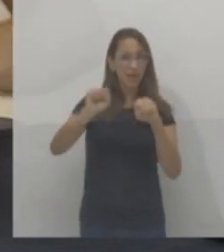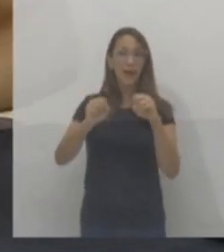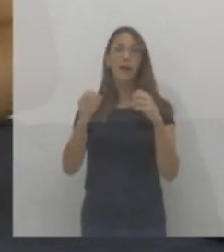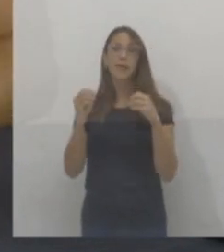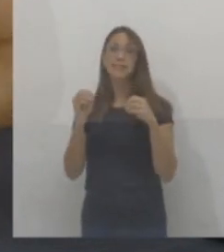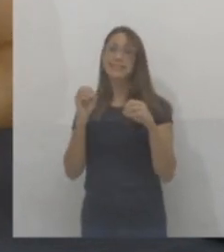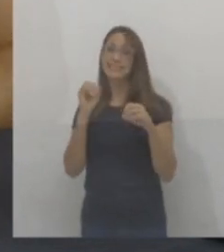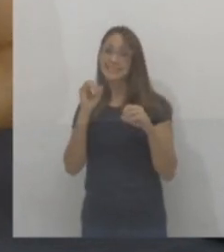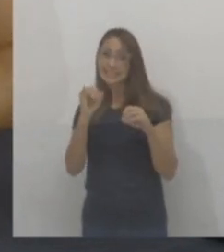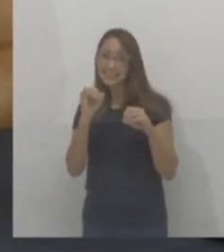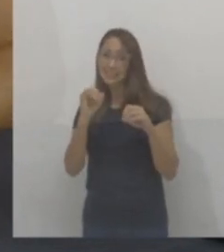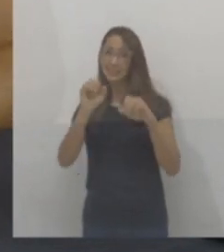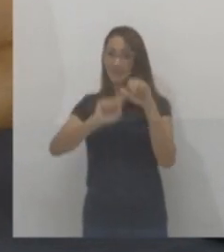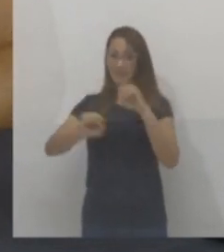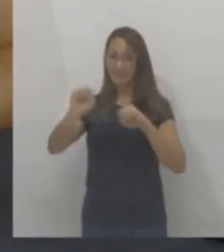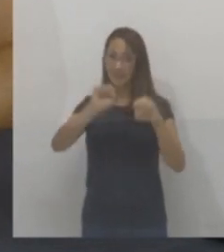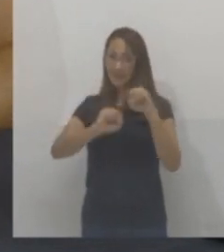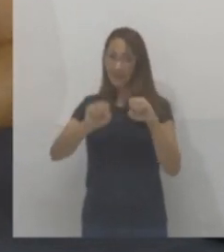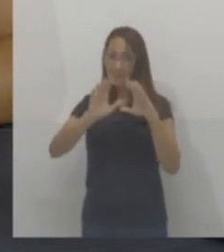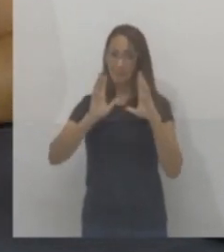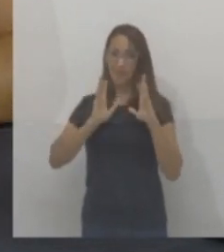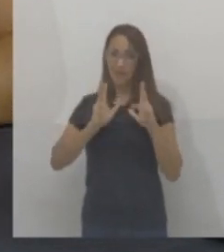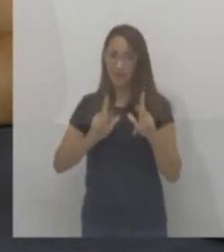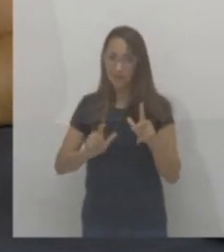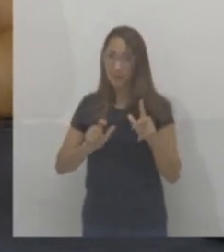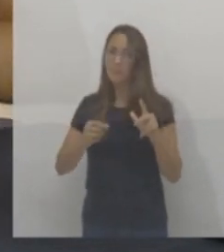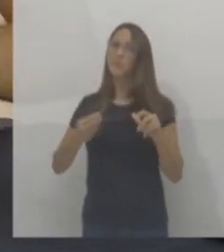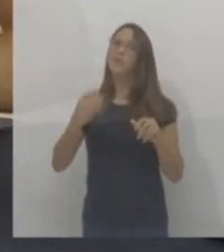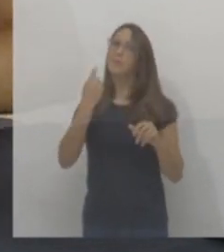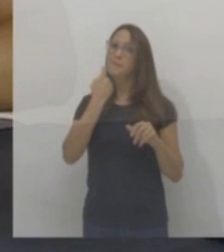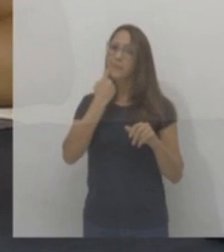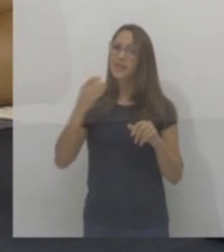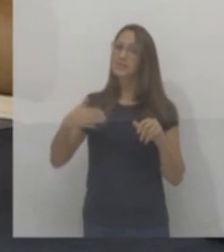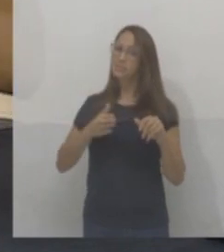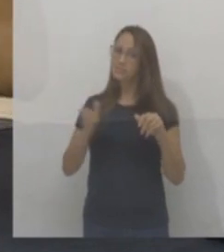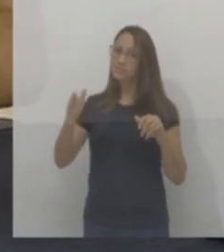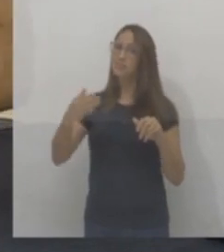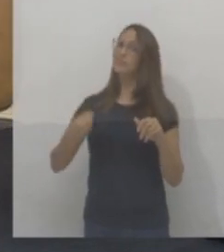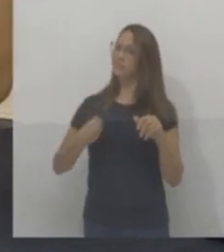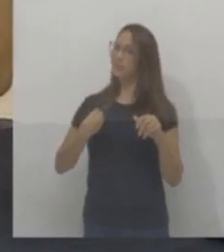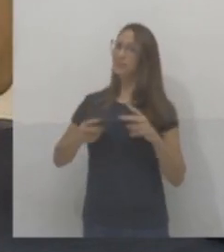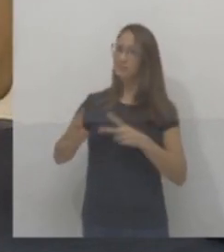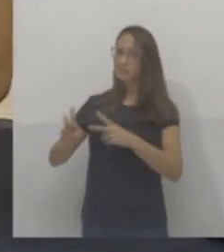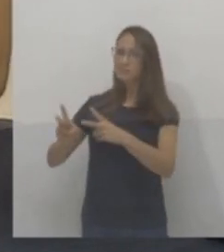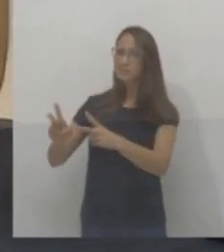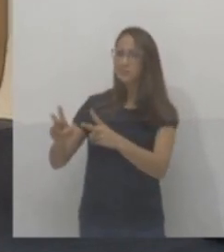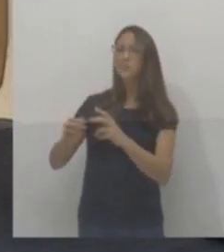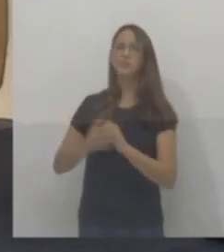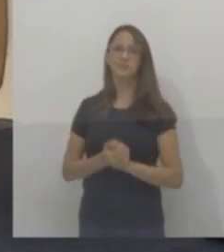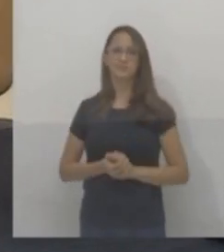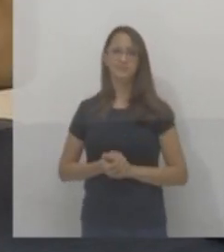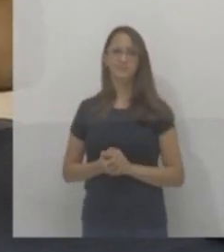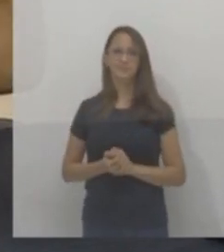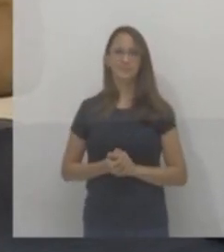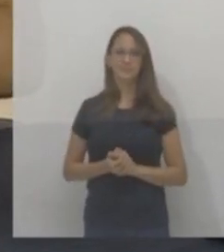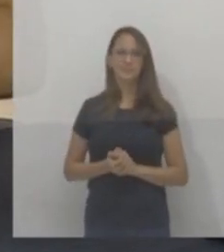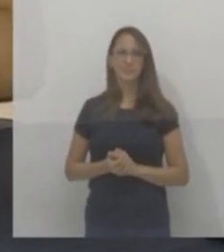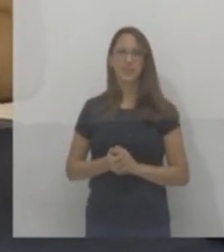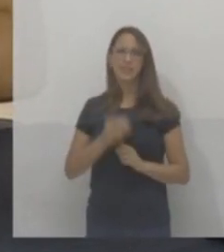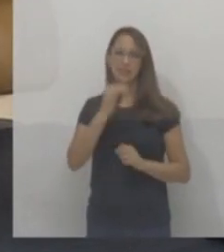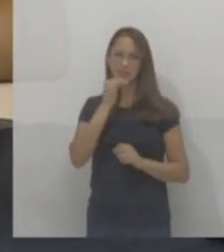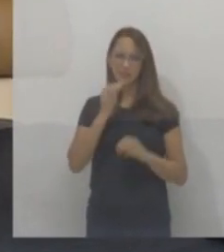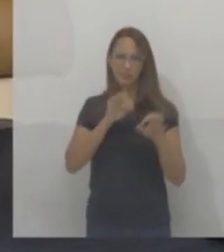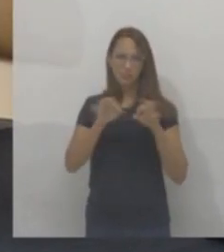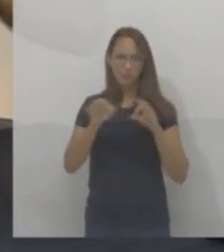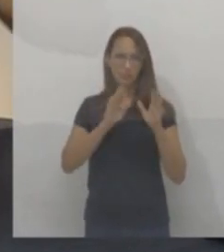não venham a morrer. Tá? Eu começo explicando para vocês o seguinte. Olha só. Para eu construir uma